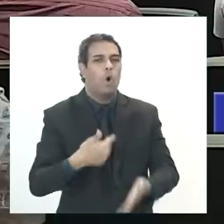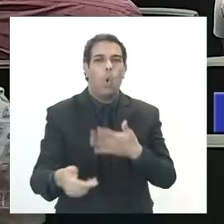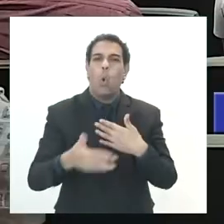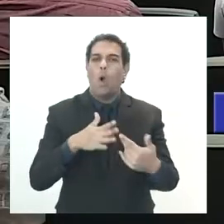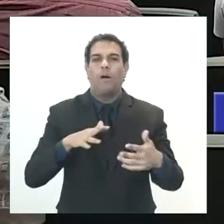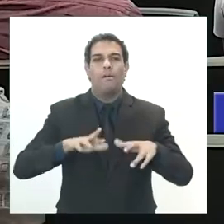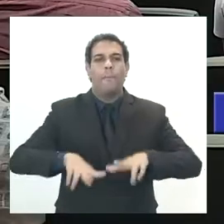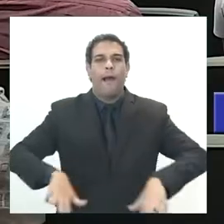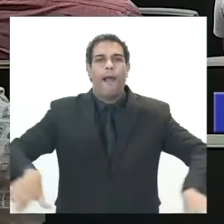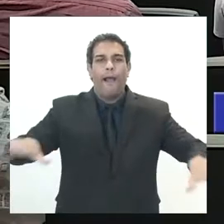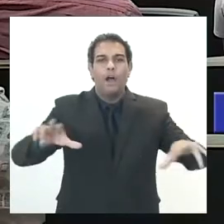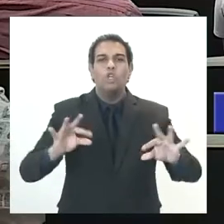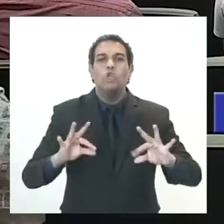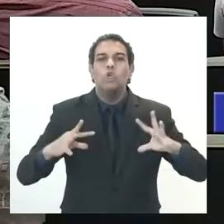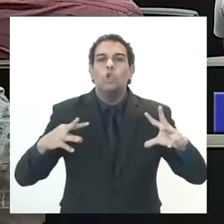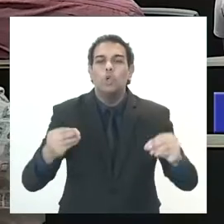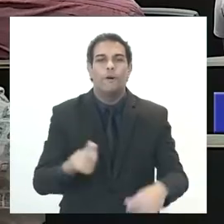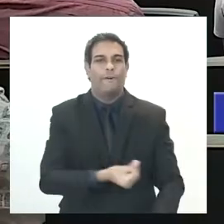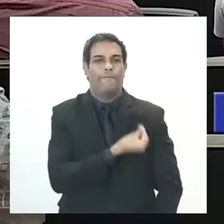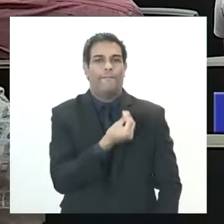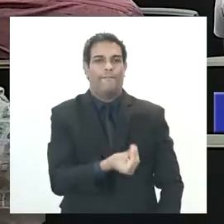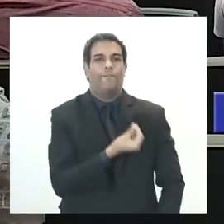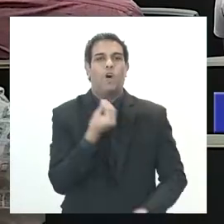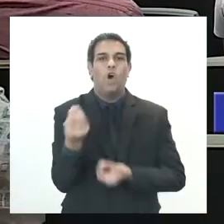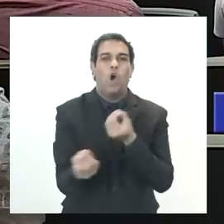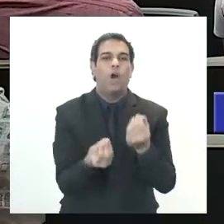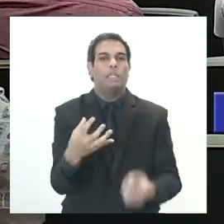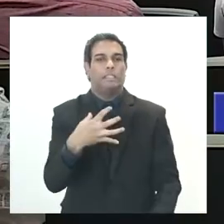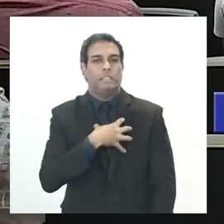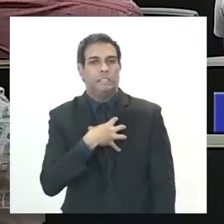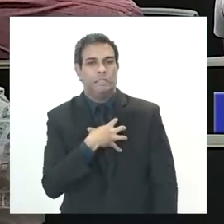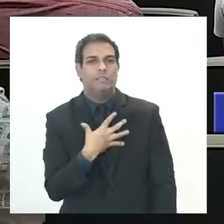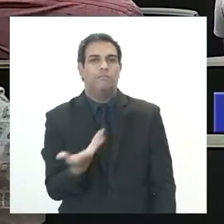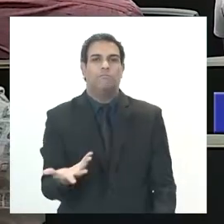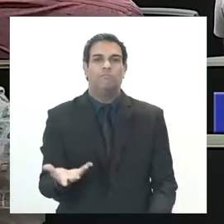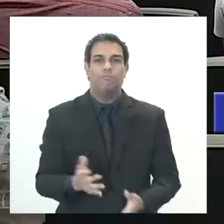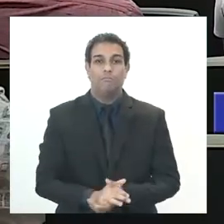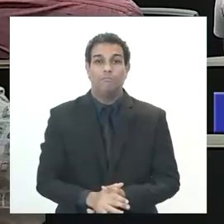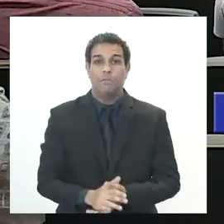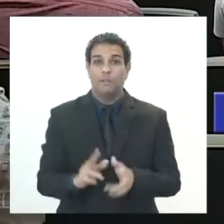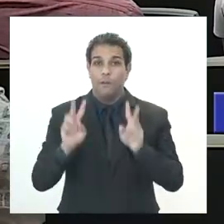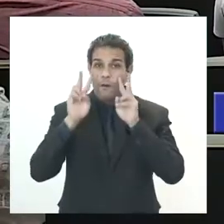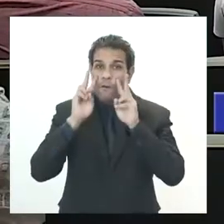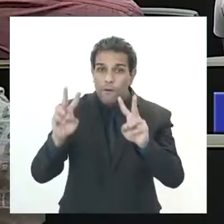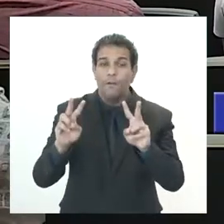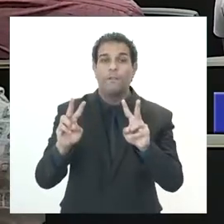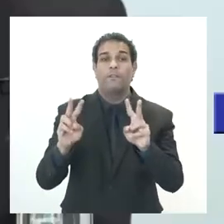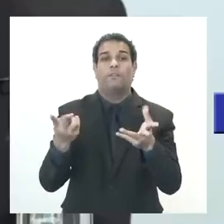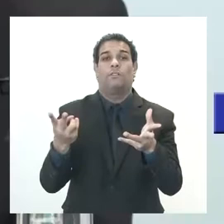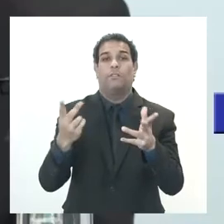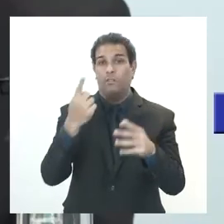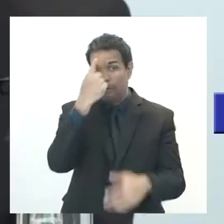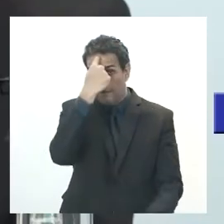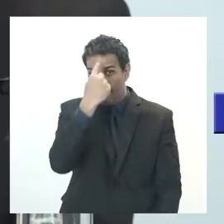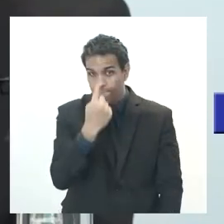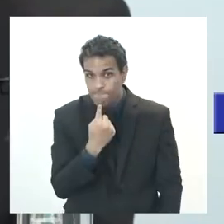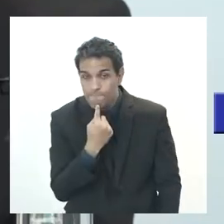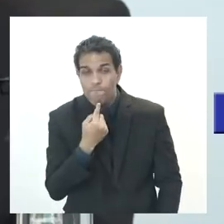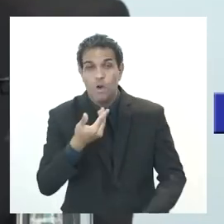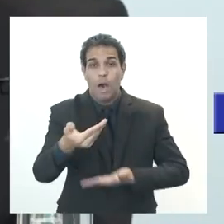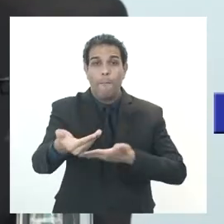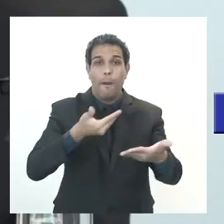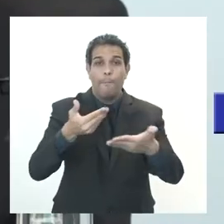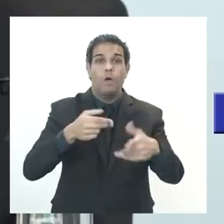aliger ó tá isso vale para tudo a maneira que você tem de ser de prestar serviços públicos de qualidade à